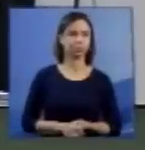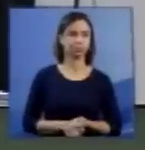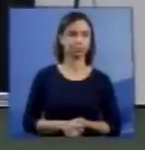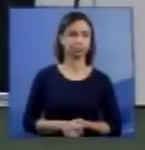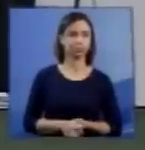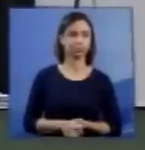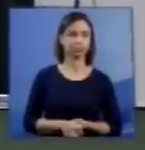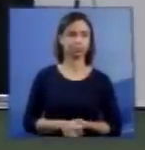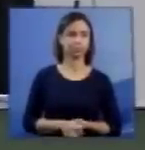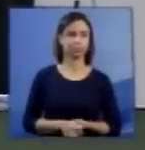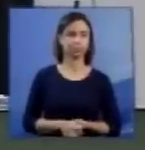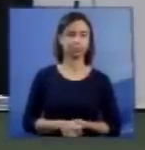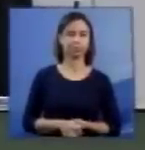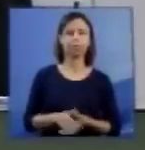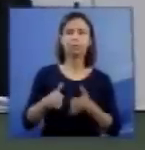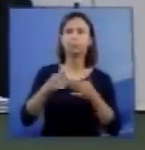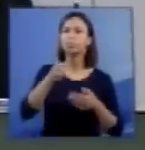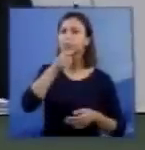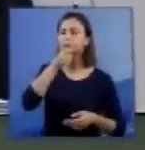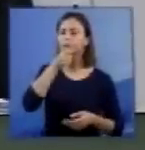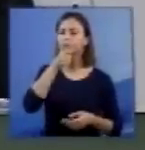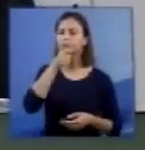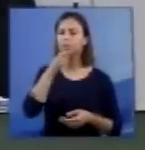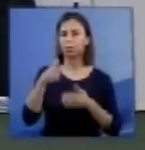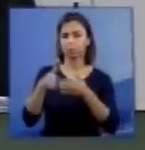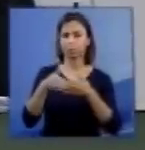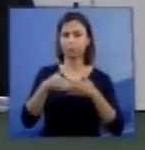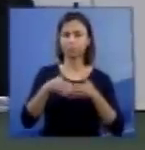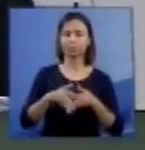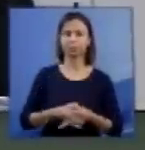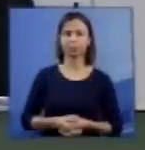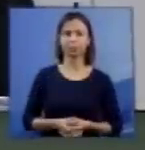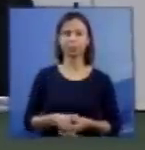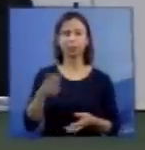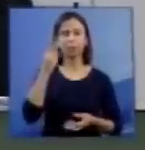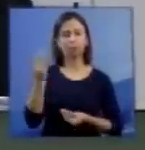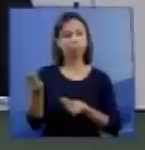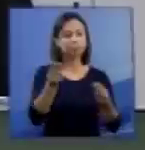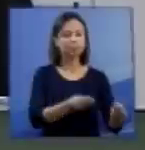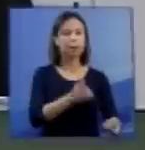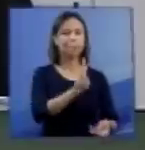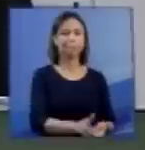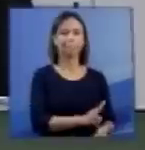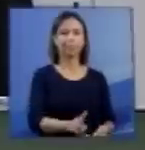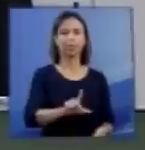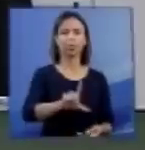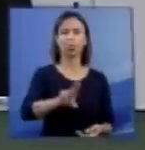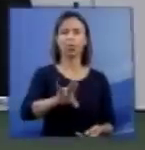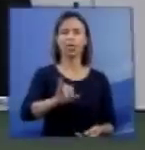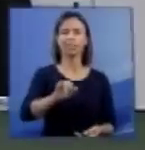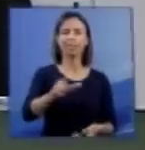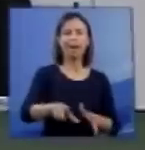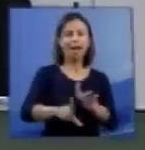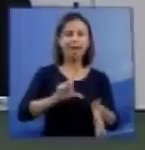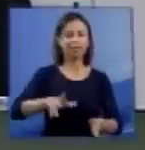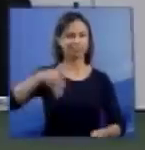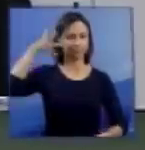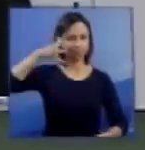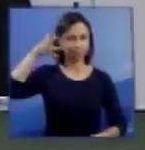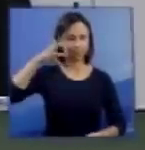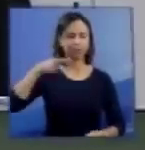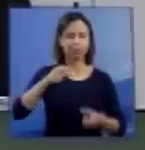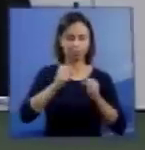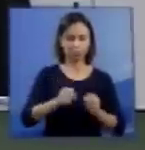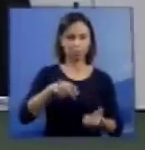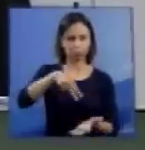assim o microfone por gentileza ao Padre Luís Antônio Bento que por poderá permanecer na